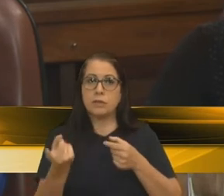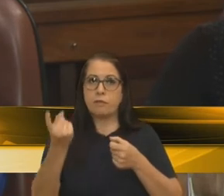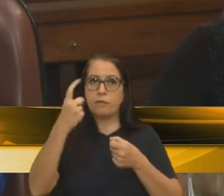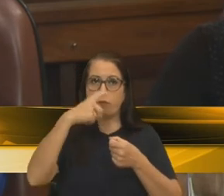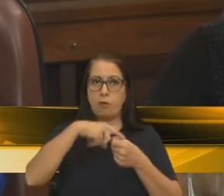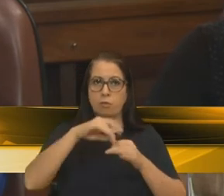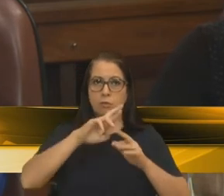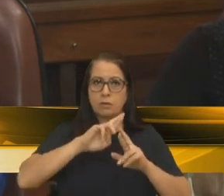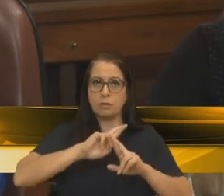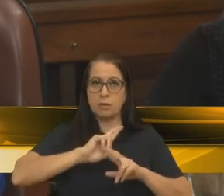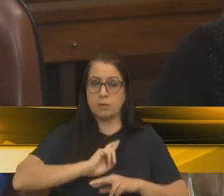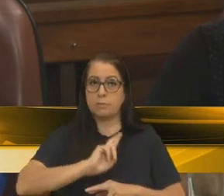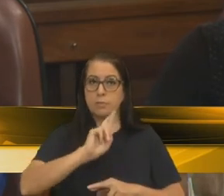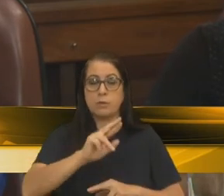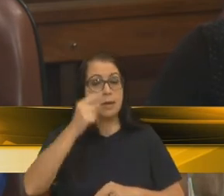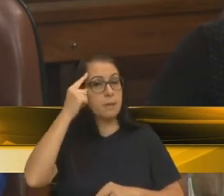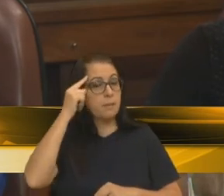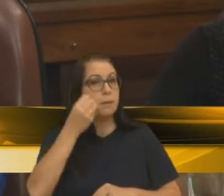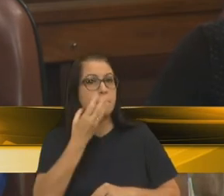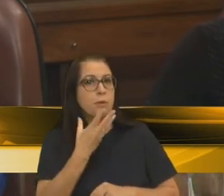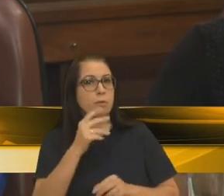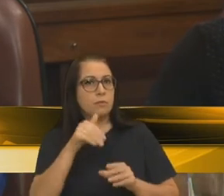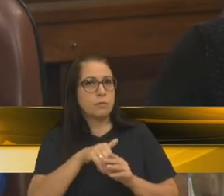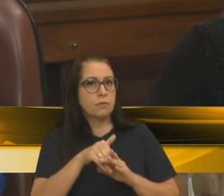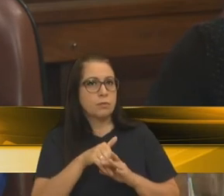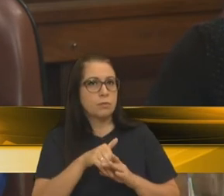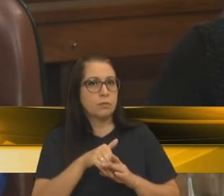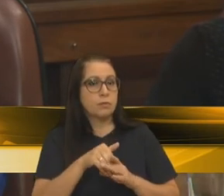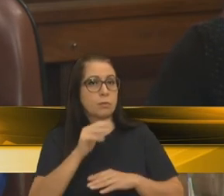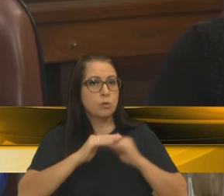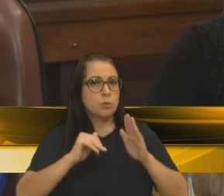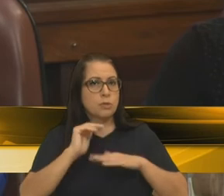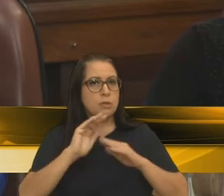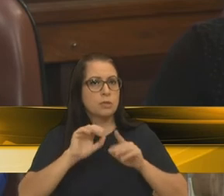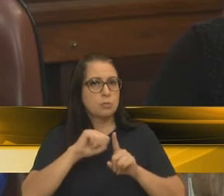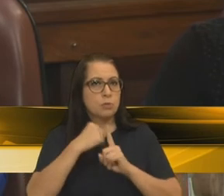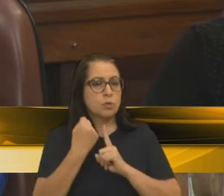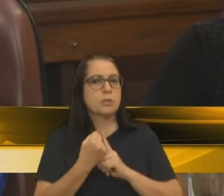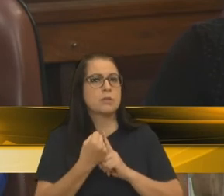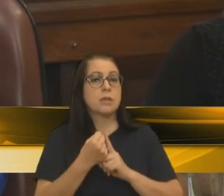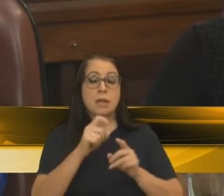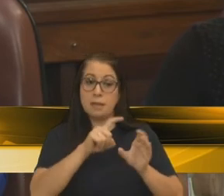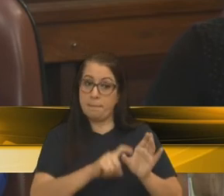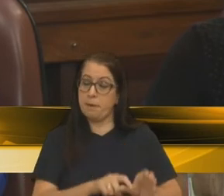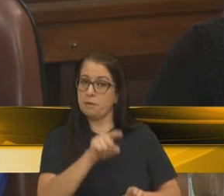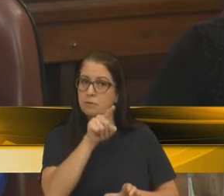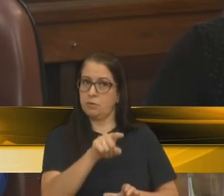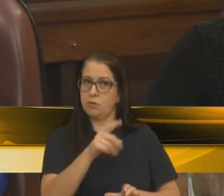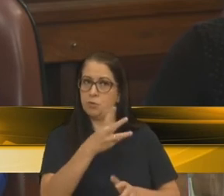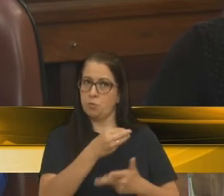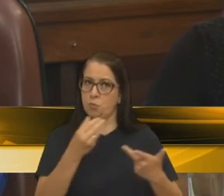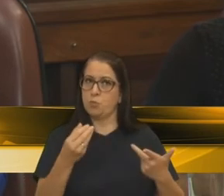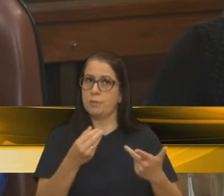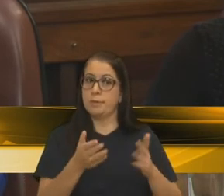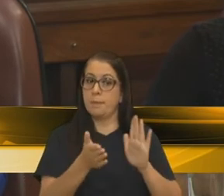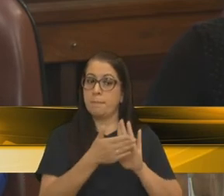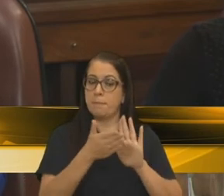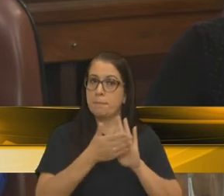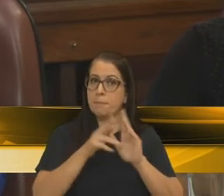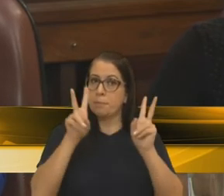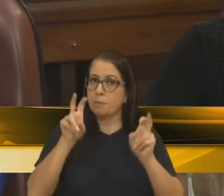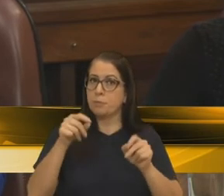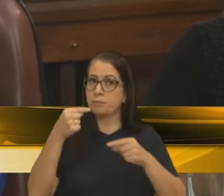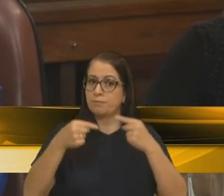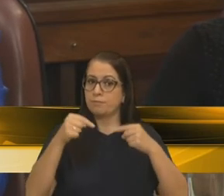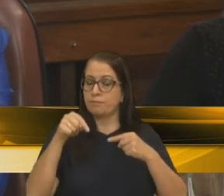dessas respostas e pensem bem no que vão votar, porque a construção de uma sociedade depende de muitas das pautas e assuntos que nós